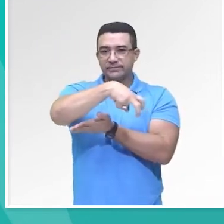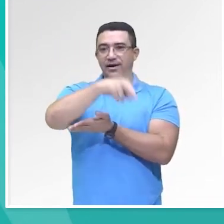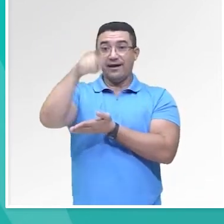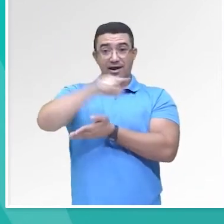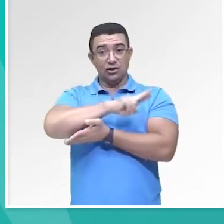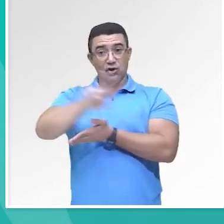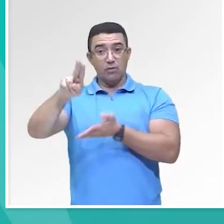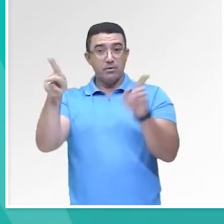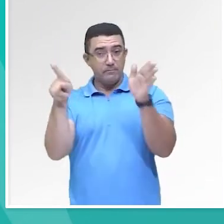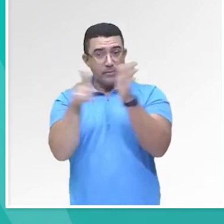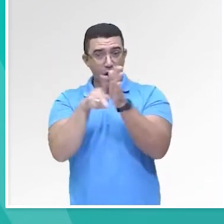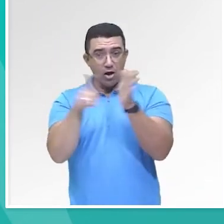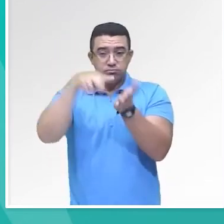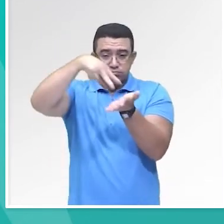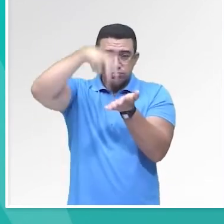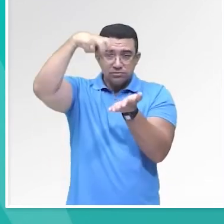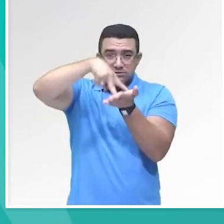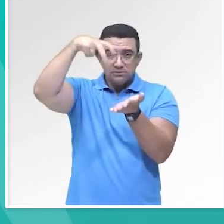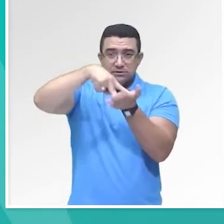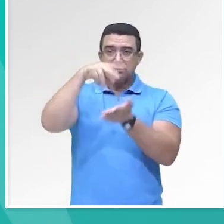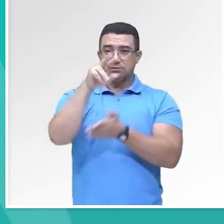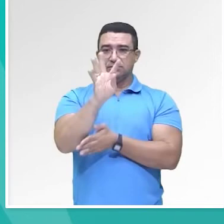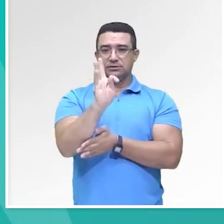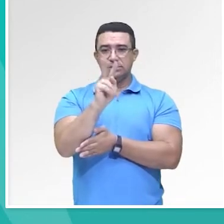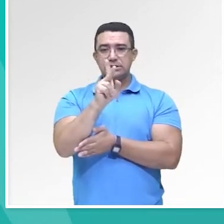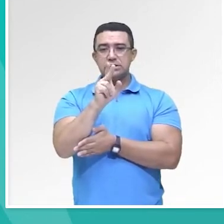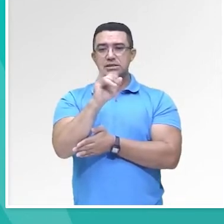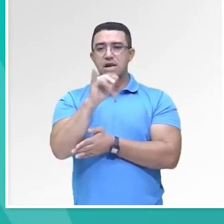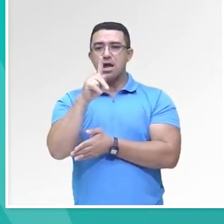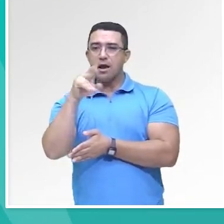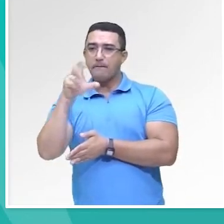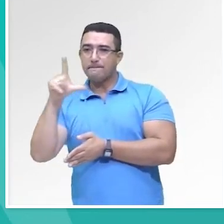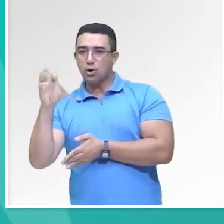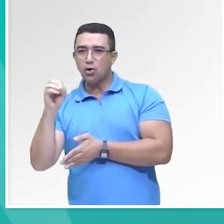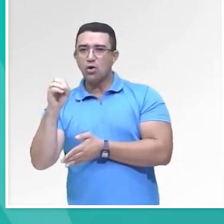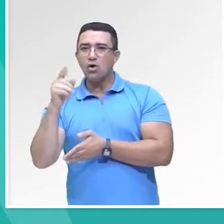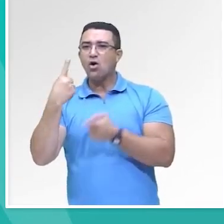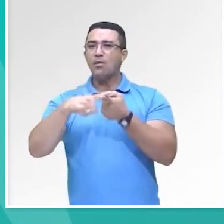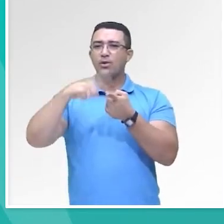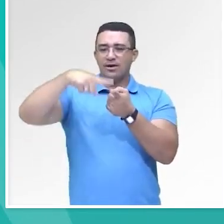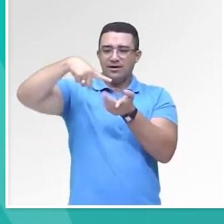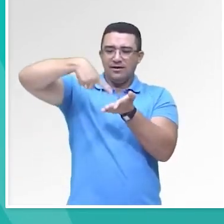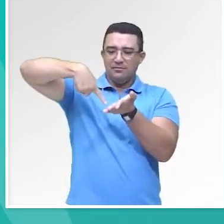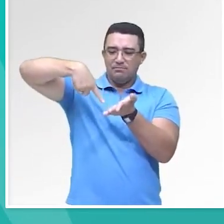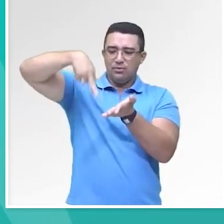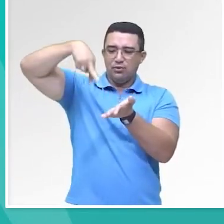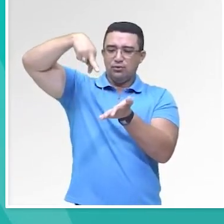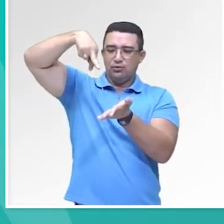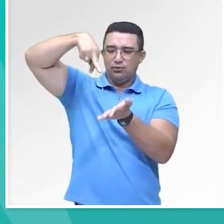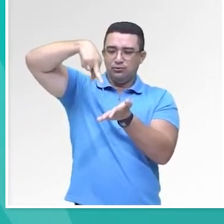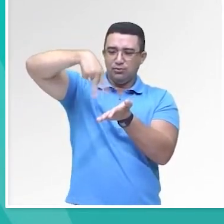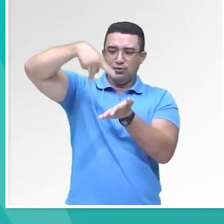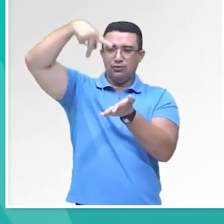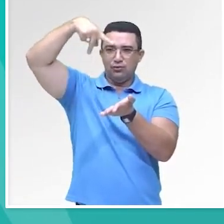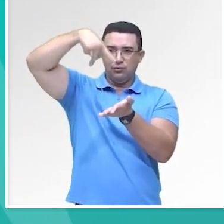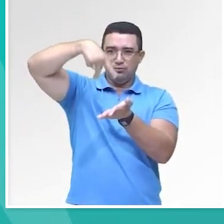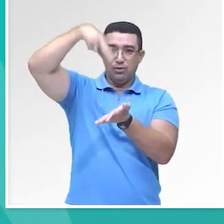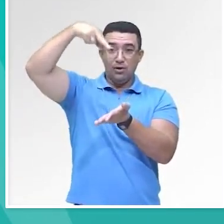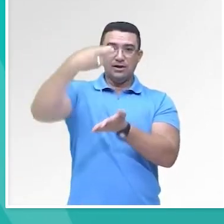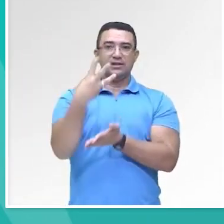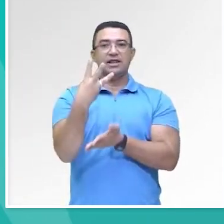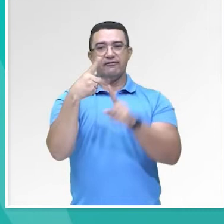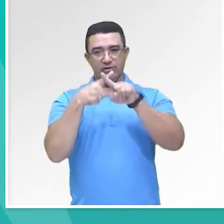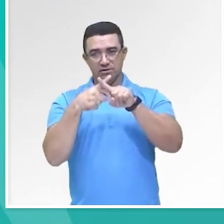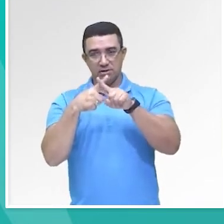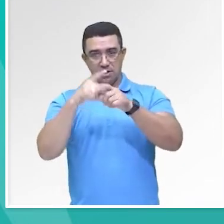este nome de salto triplo por conta disso, pelas passadas diferenciadas que esse nosso atleta vai